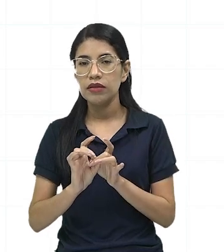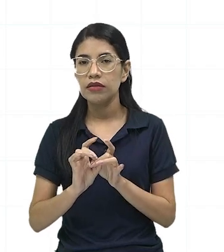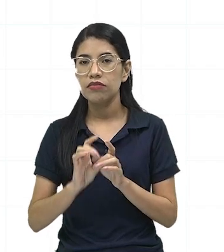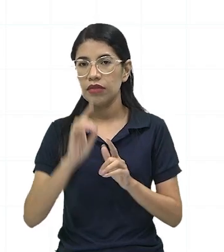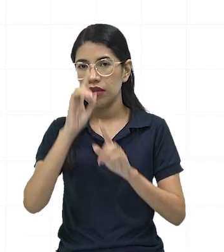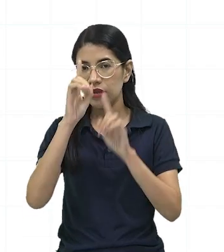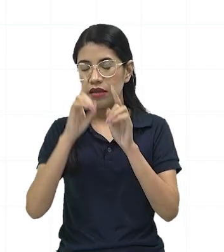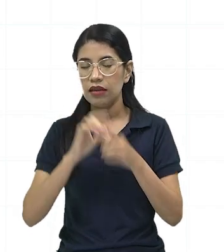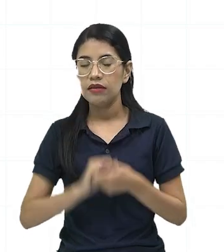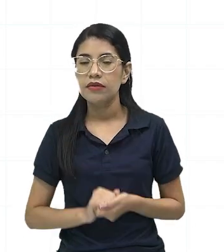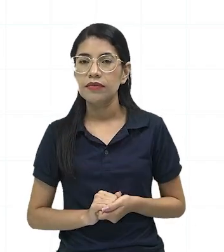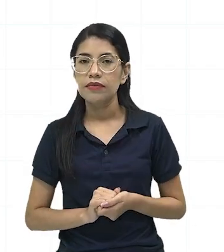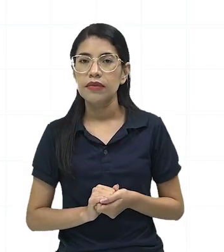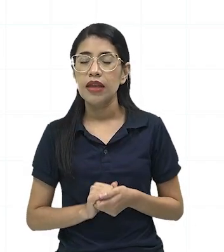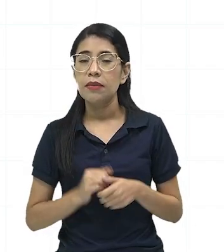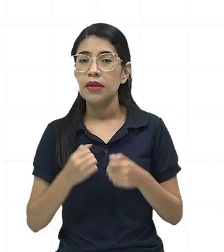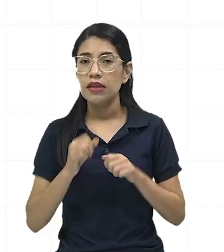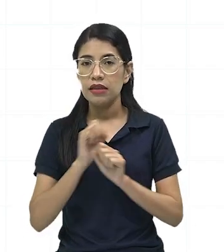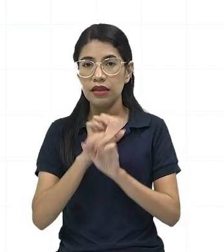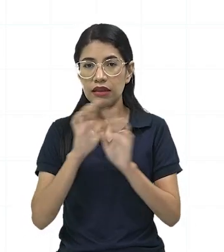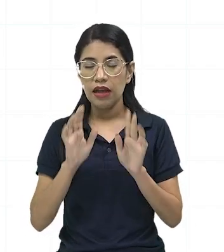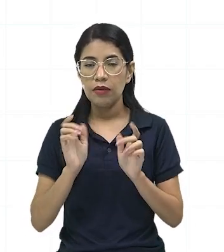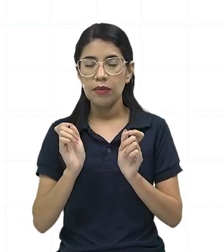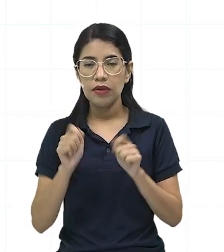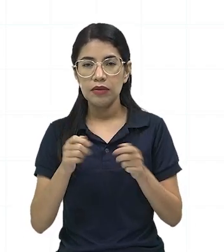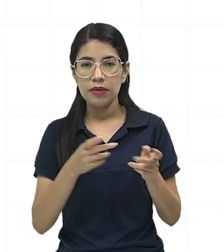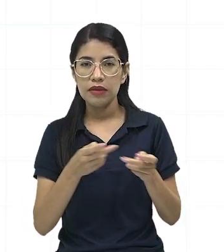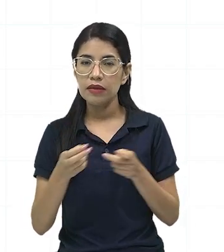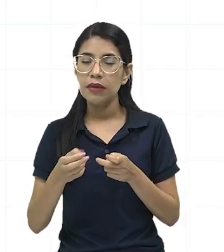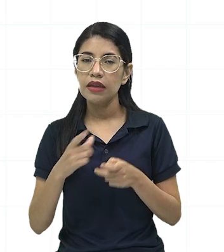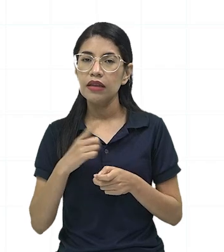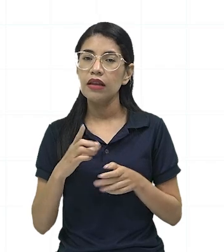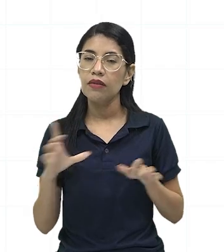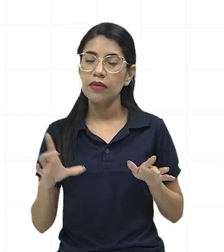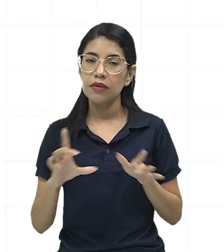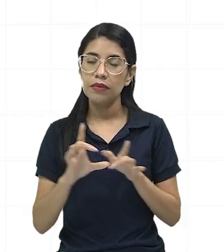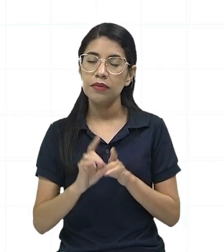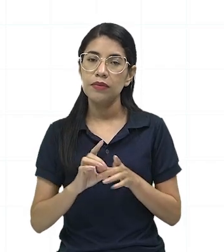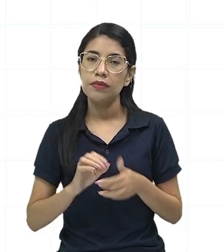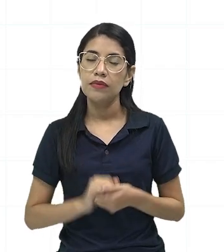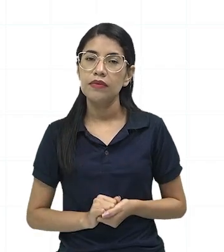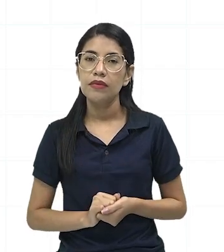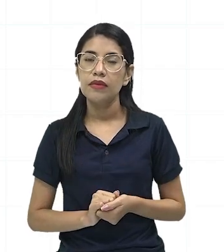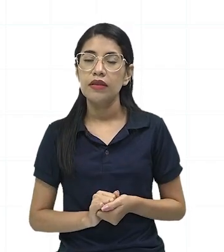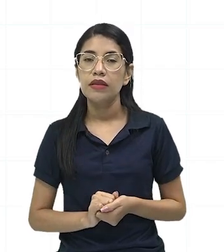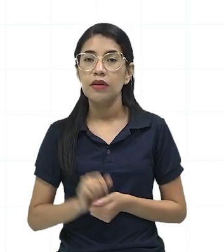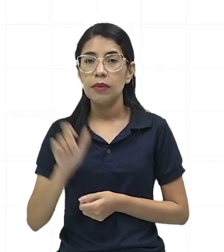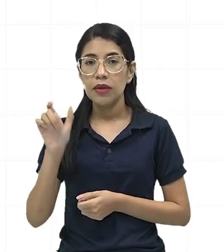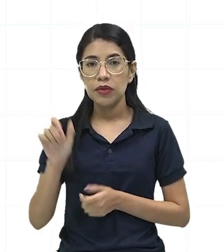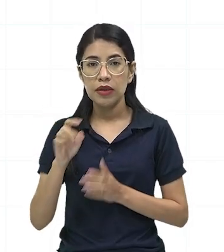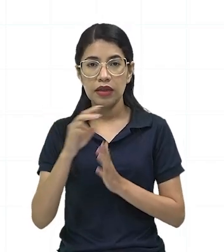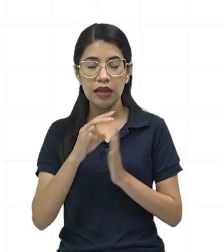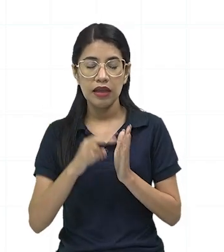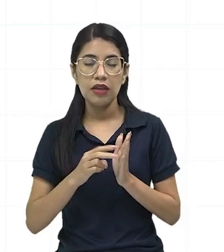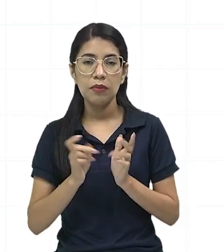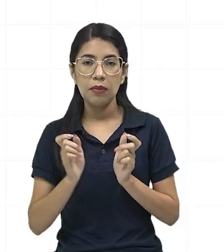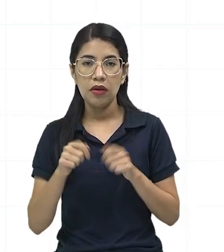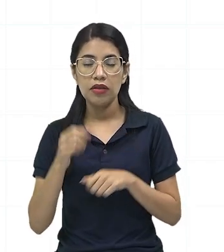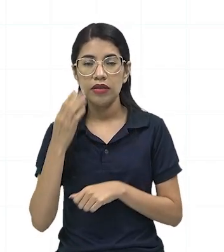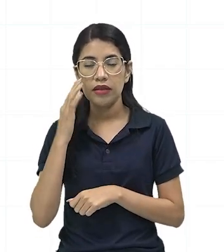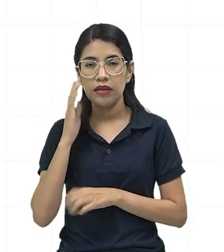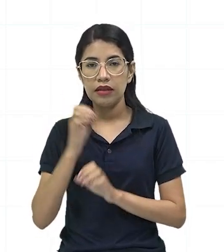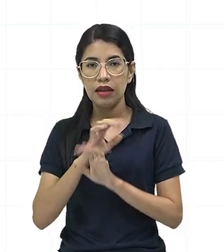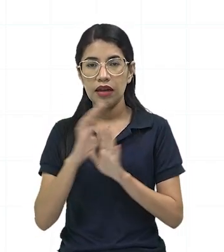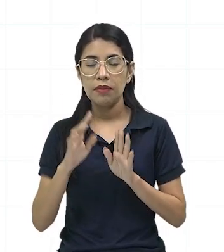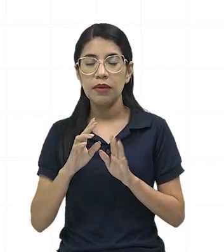muito impactante, que o seu leitor consiga ver uma conexão entre tudo isso. Então elas ajudam o leitor a acompanhar a progressão do pensamento do